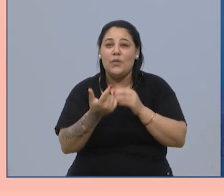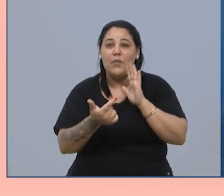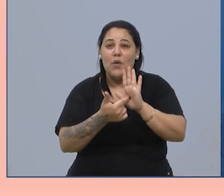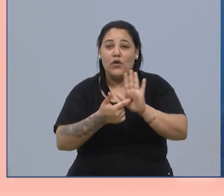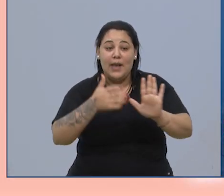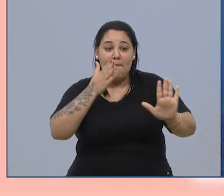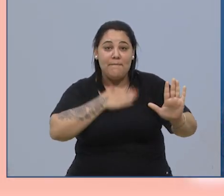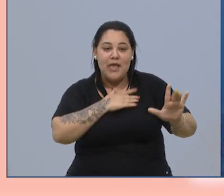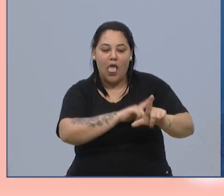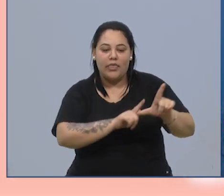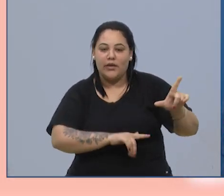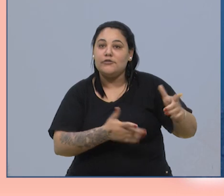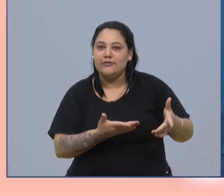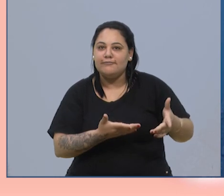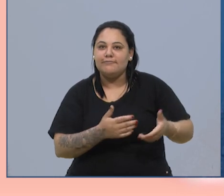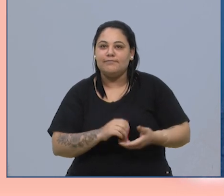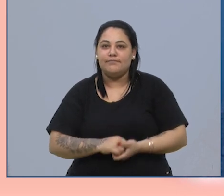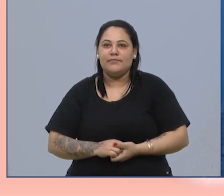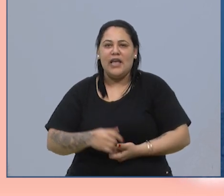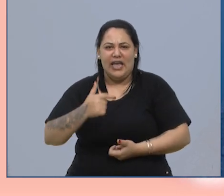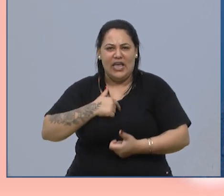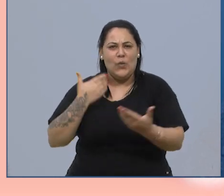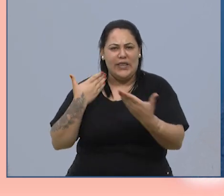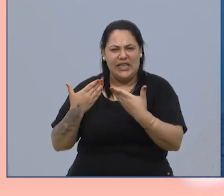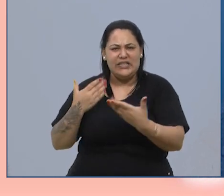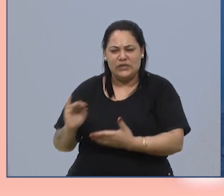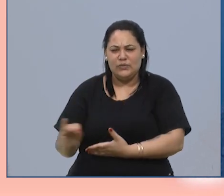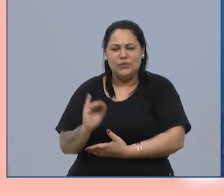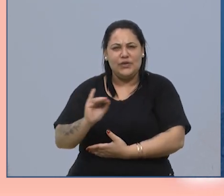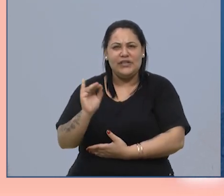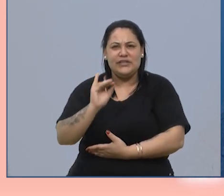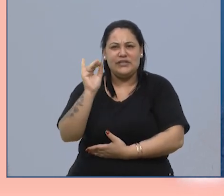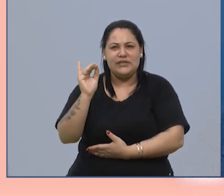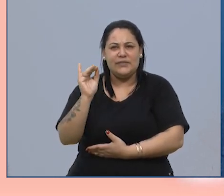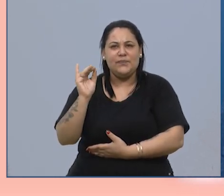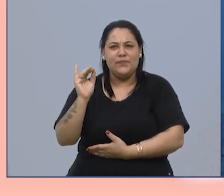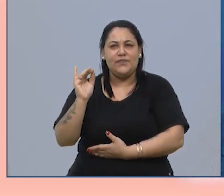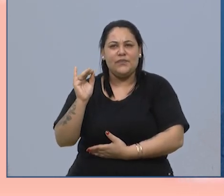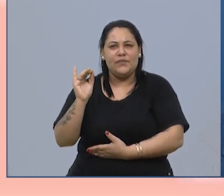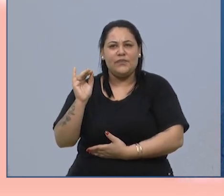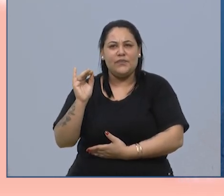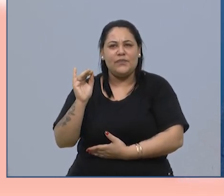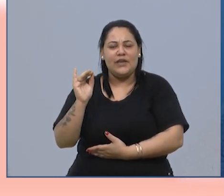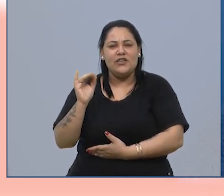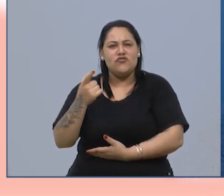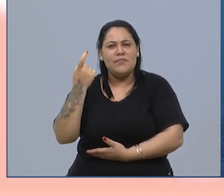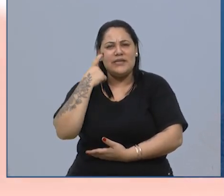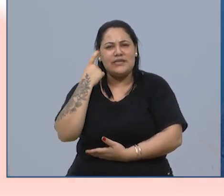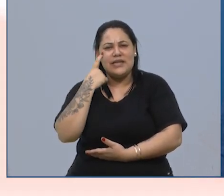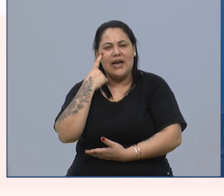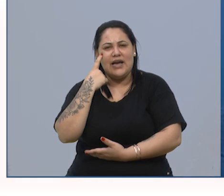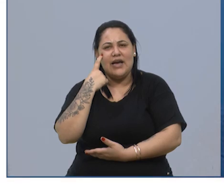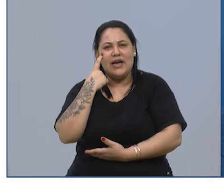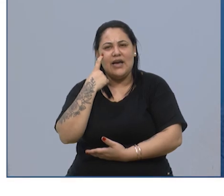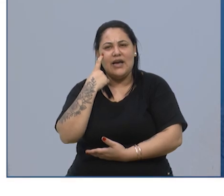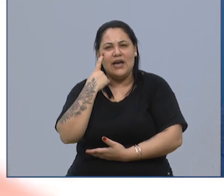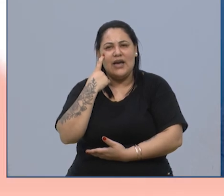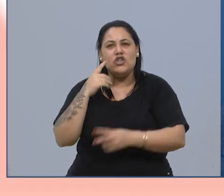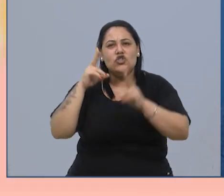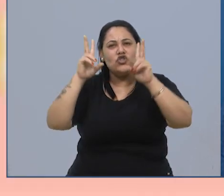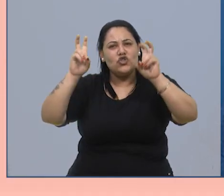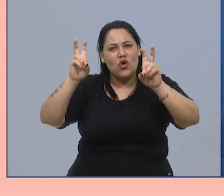começando com prof? Já há bastante tempo nessa área. Aí só tem uma